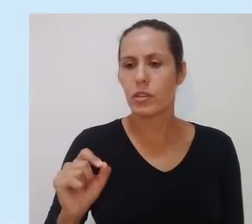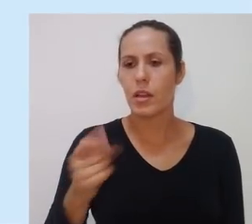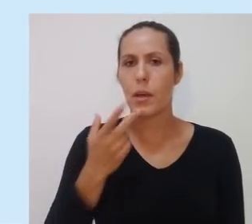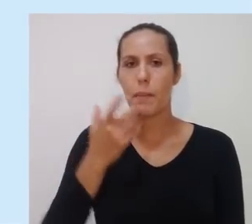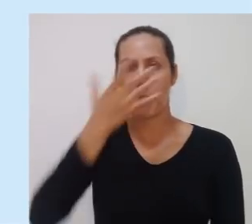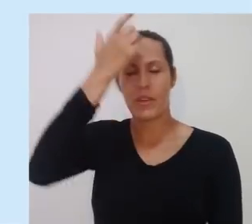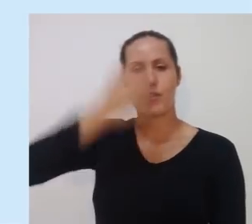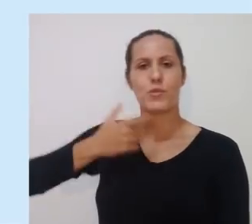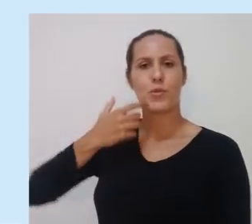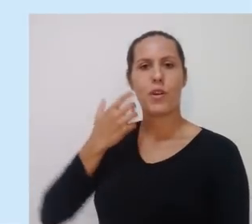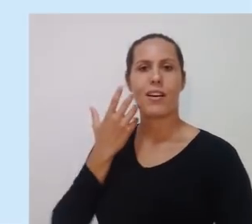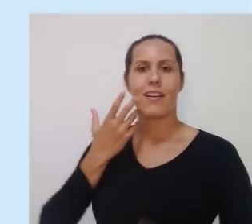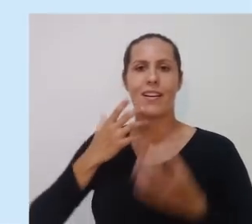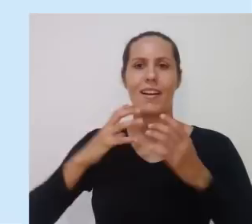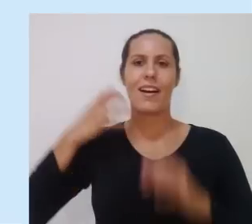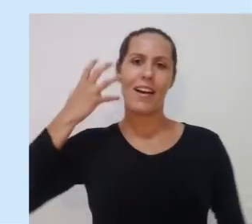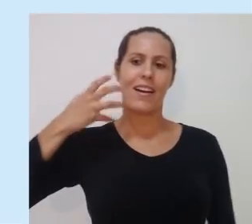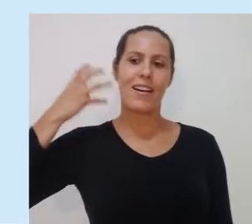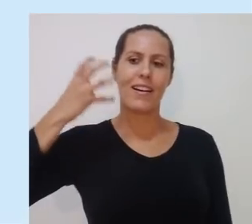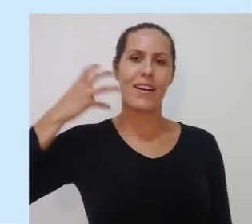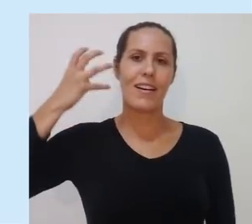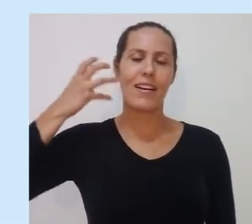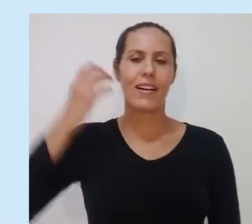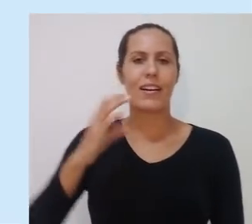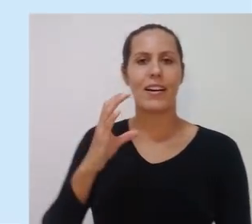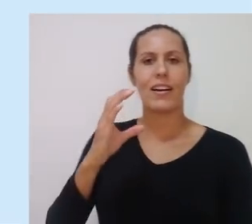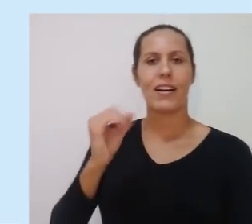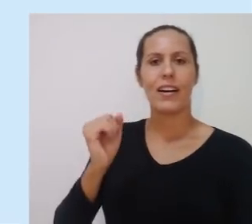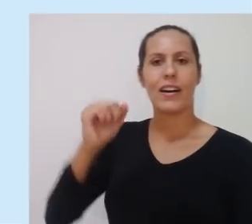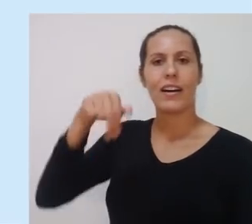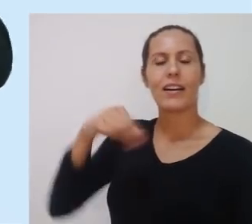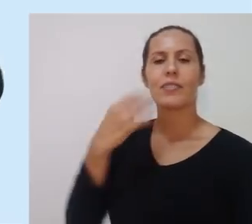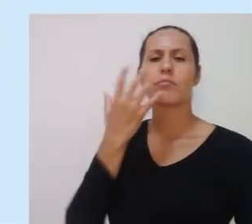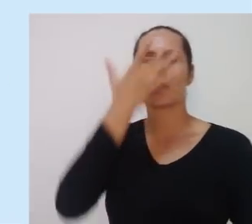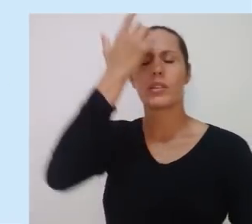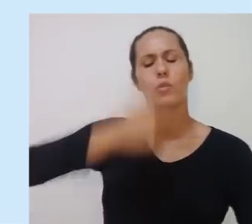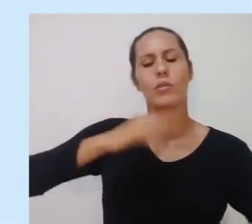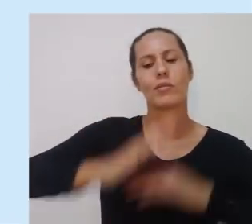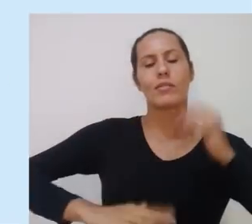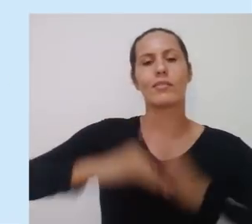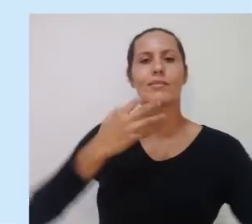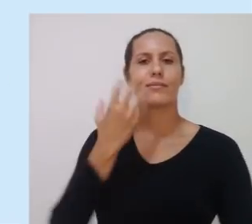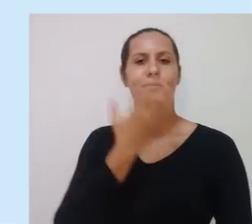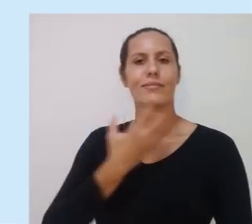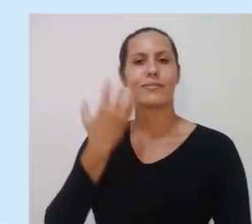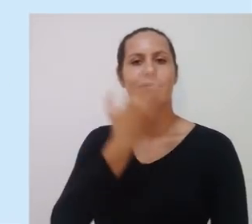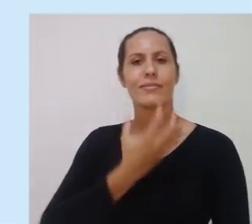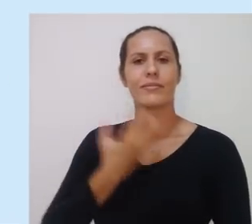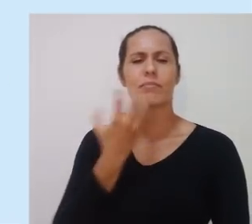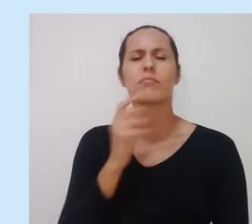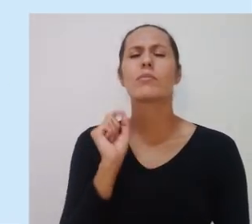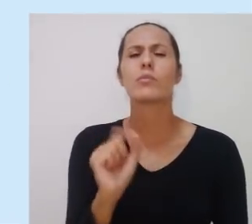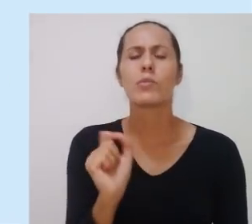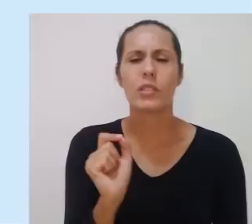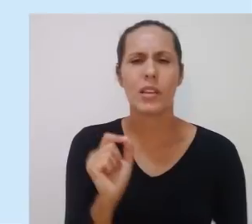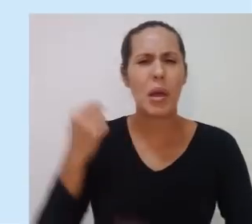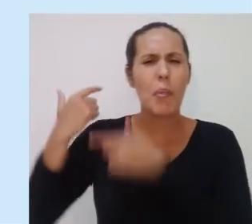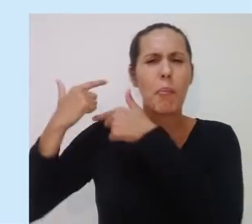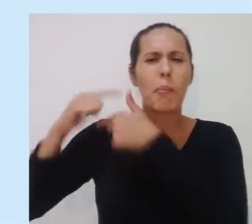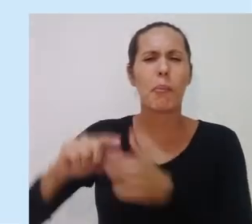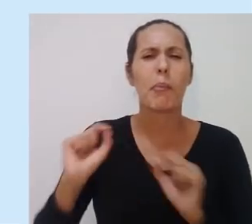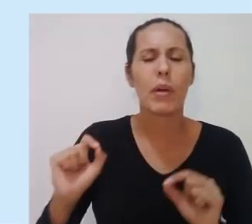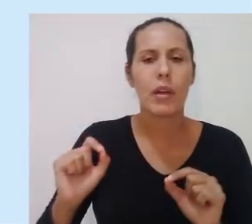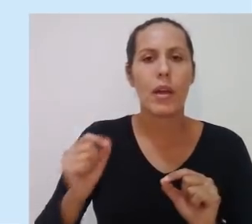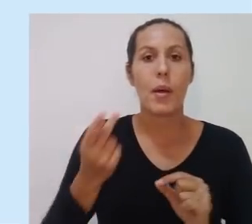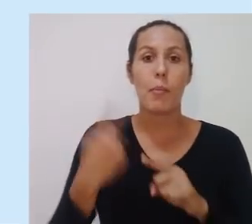digo trovadores, eu estou falando em cantadores, ok? Trovadores, cantadores, é assim. E por que